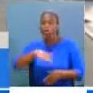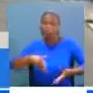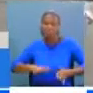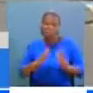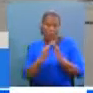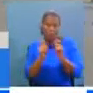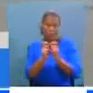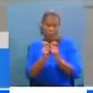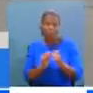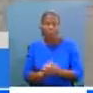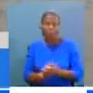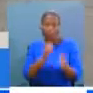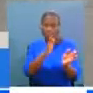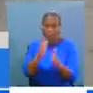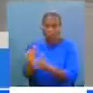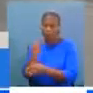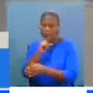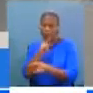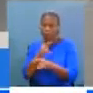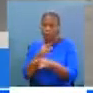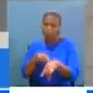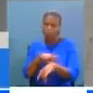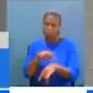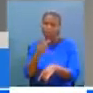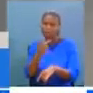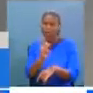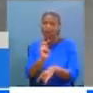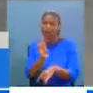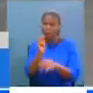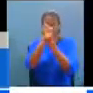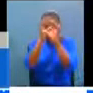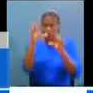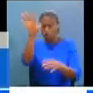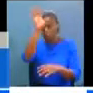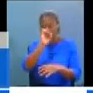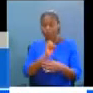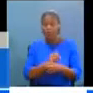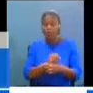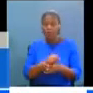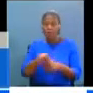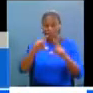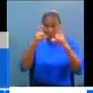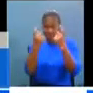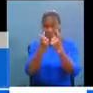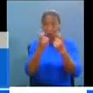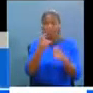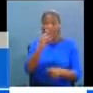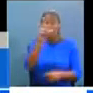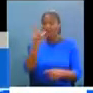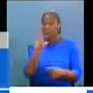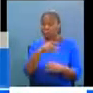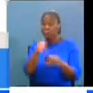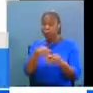residência. Este é um processo que pode demorar no mínimo 2 anos, conclui o governo. O Liceu Cónigo Jacinto alberga cerca de